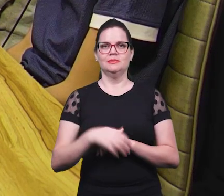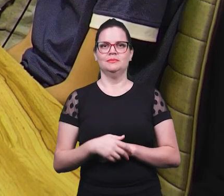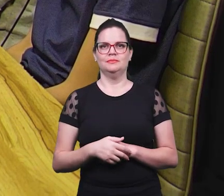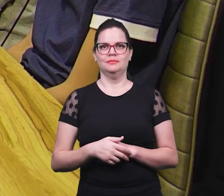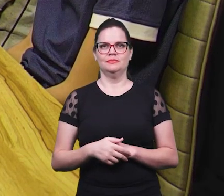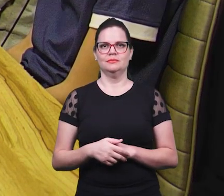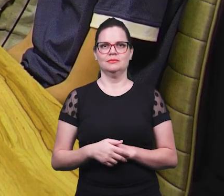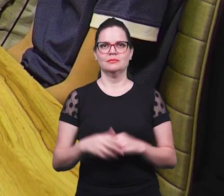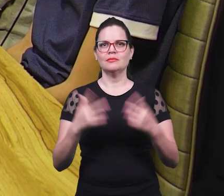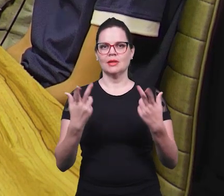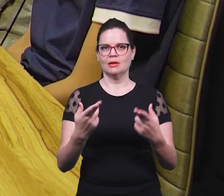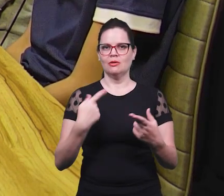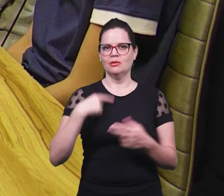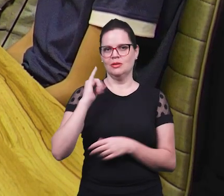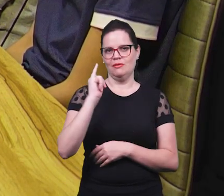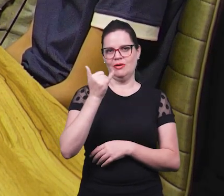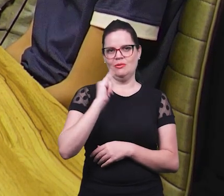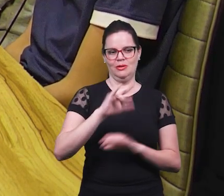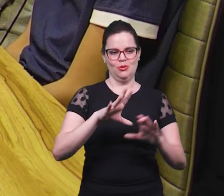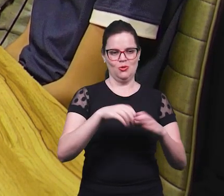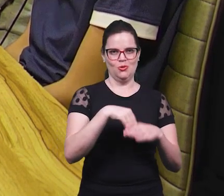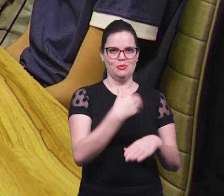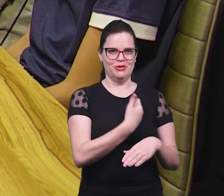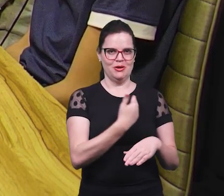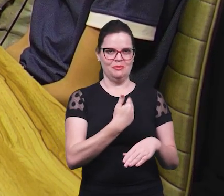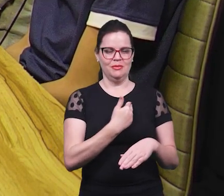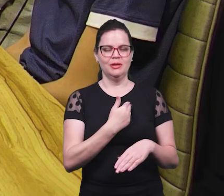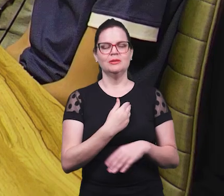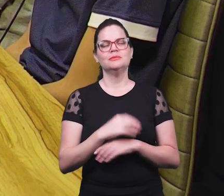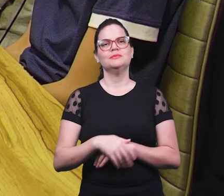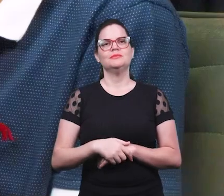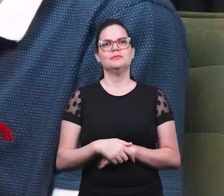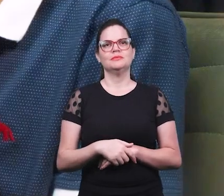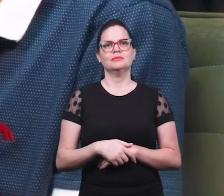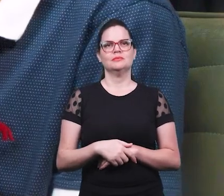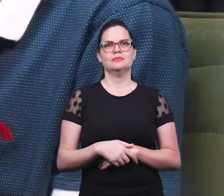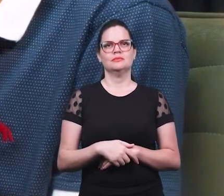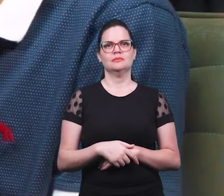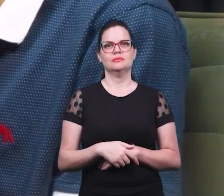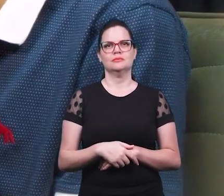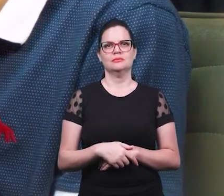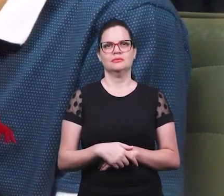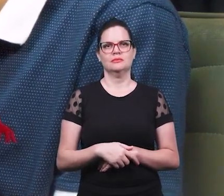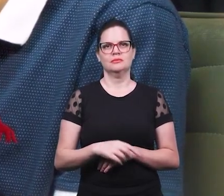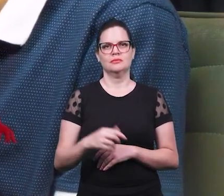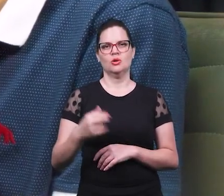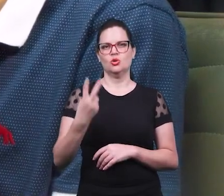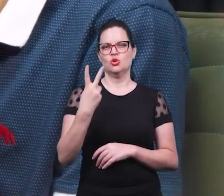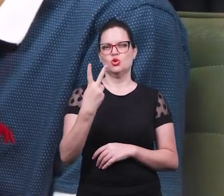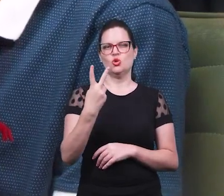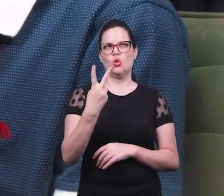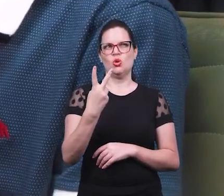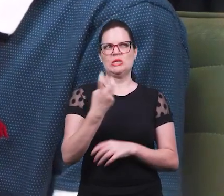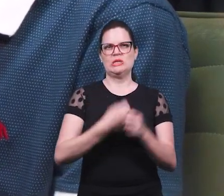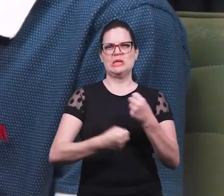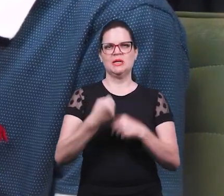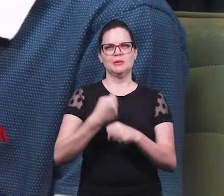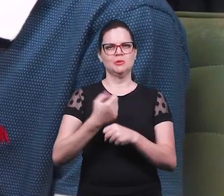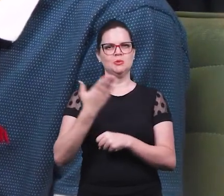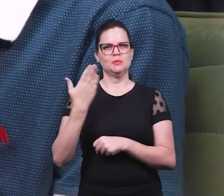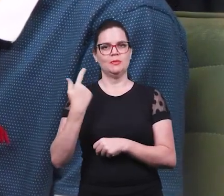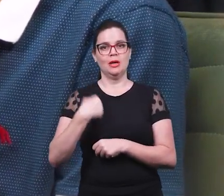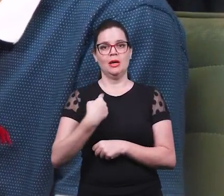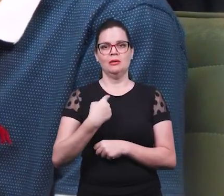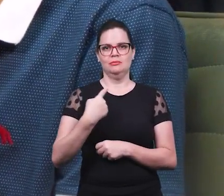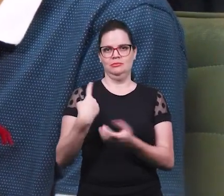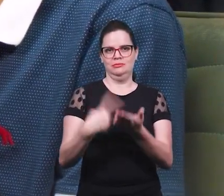mesmo negócio que eu estava contando antes, né? Uma vez eu fui acho que uns 2 anos atrás, eu ia fazer